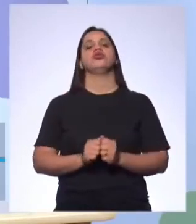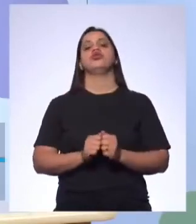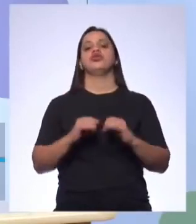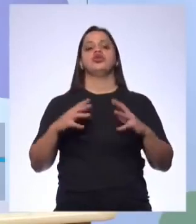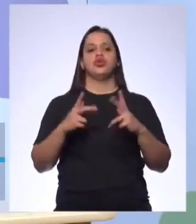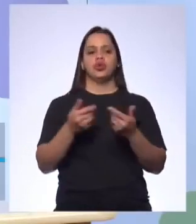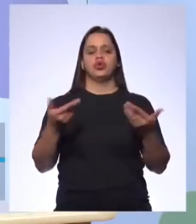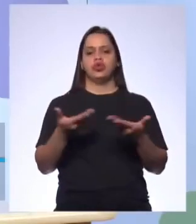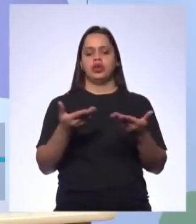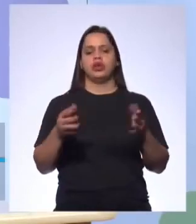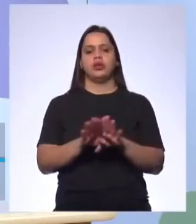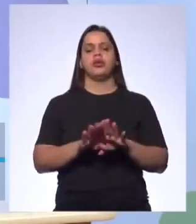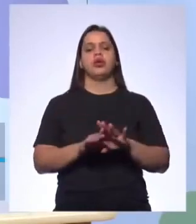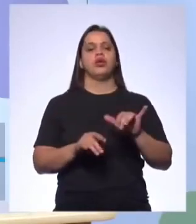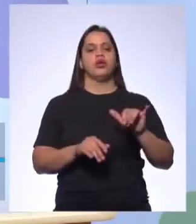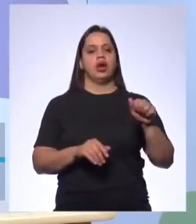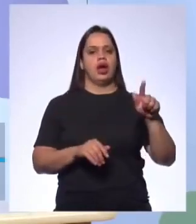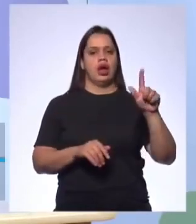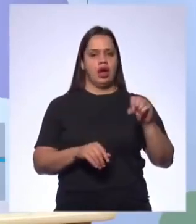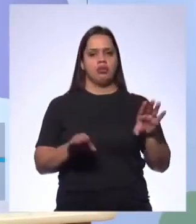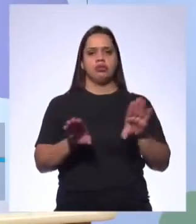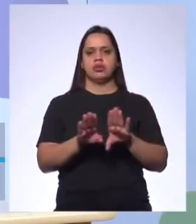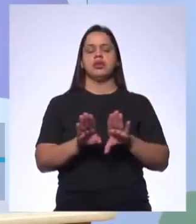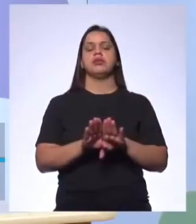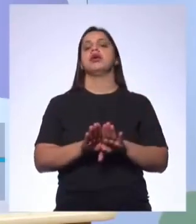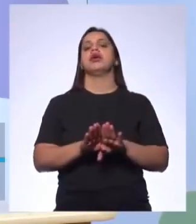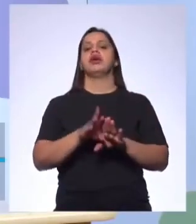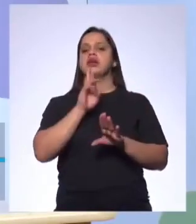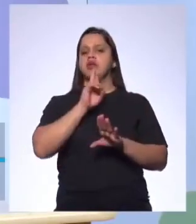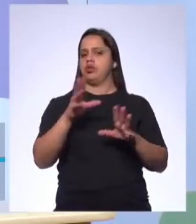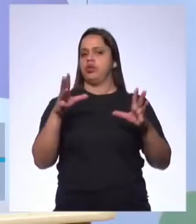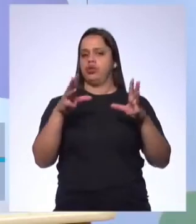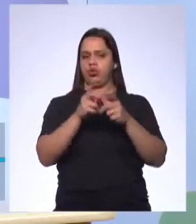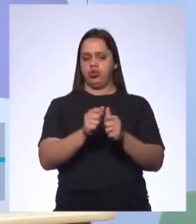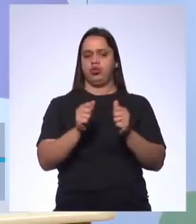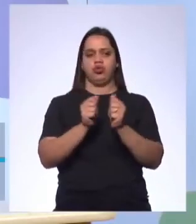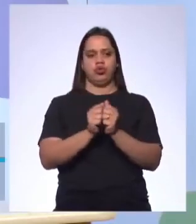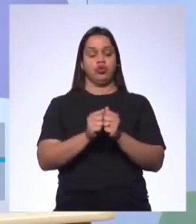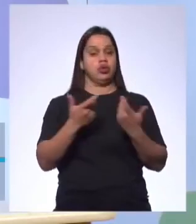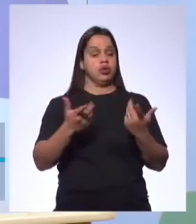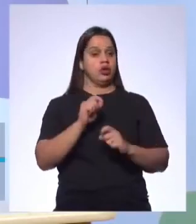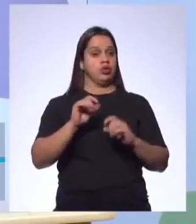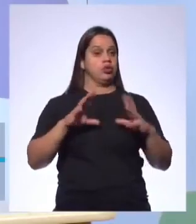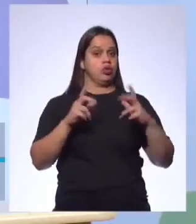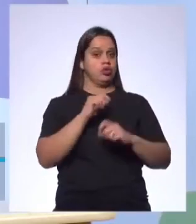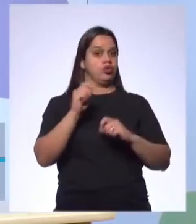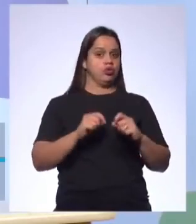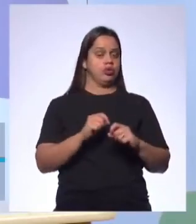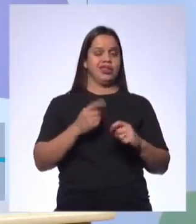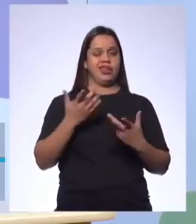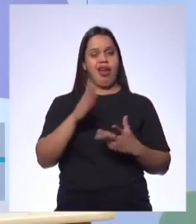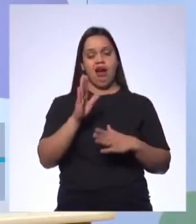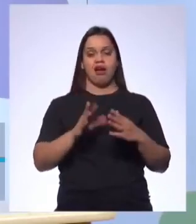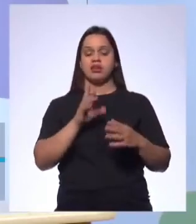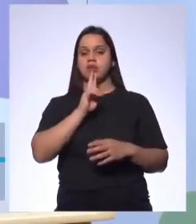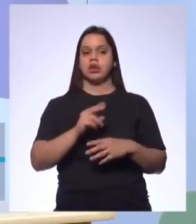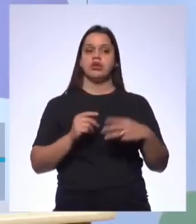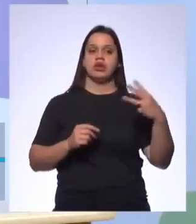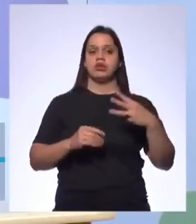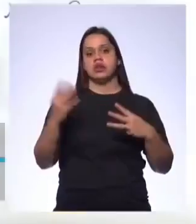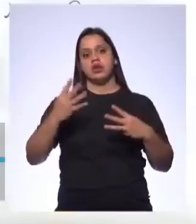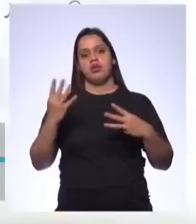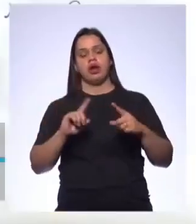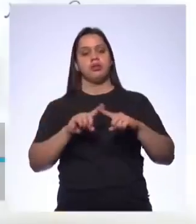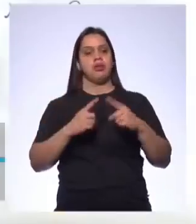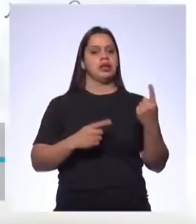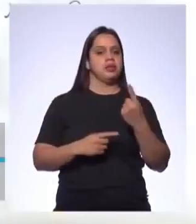3C, 4A. O Iago, 1A, 2B, 3C, 4A. O pessoal está no consenso da terceira e na quarta, né, Antônio? Agora, a primeira e a